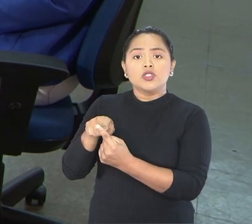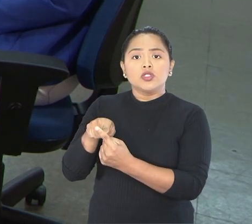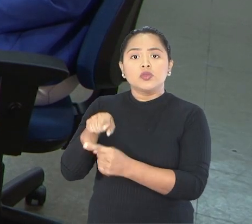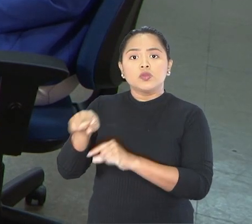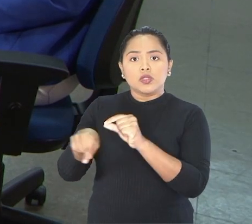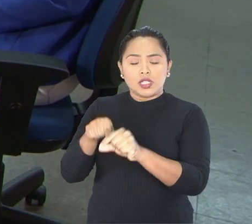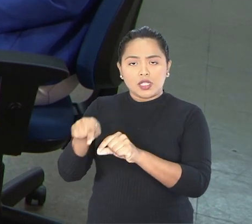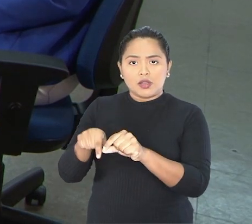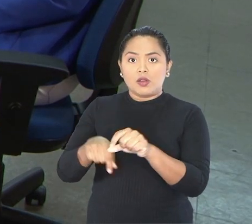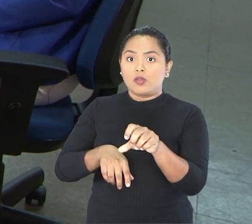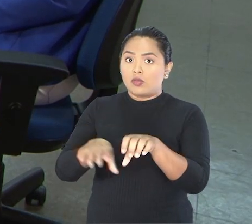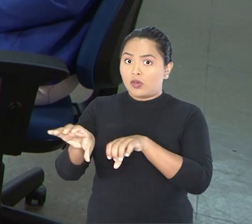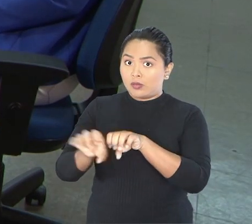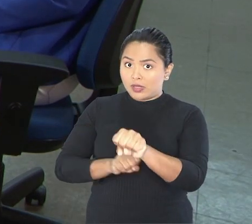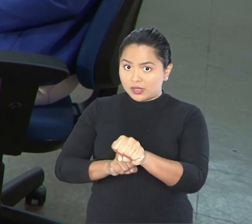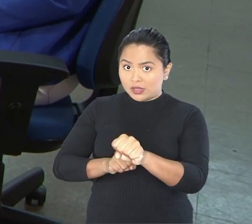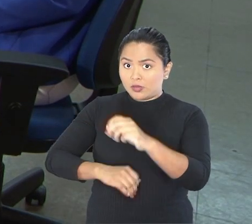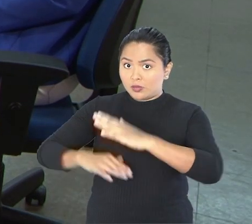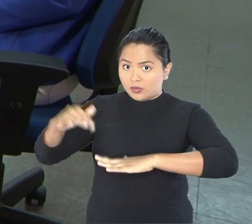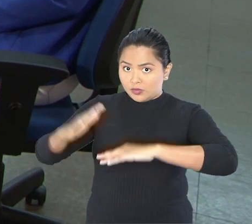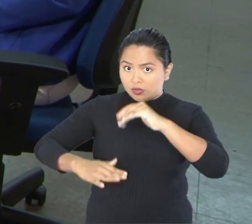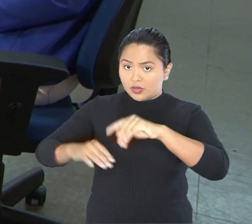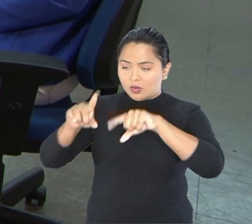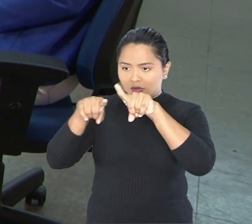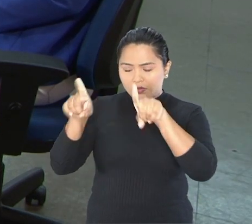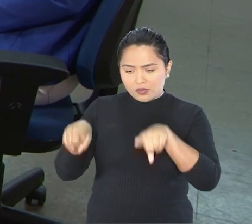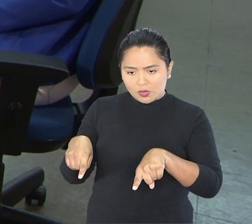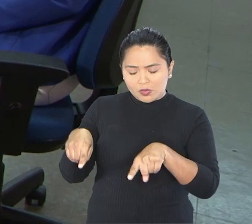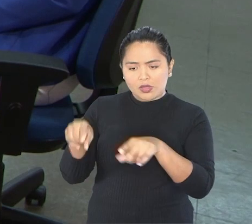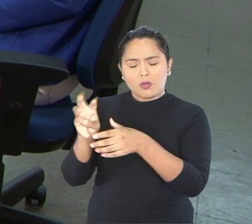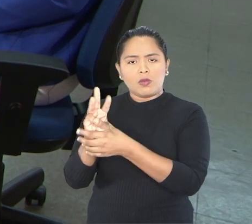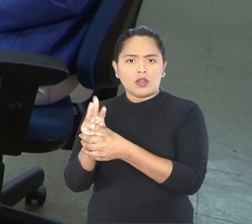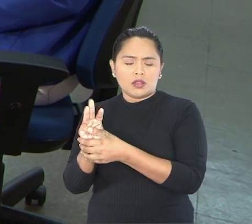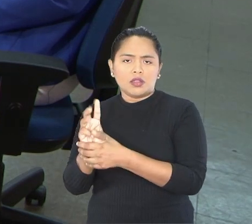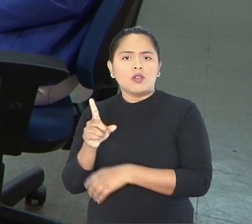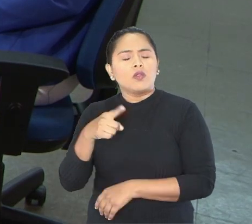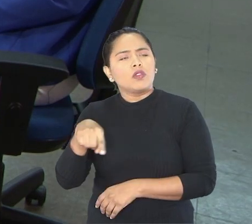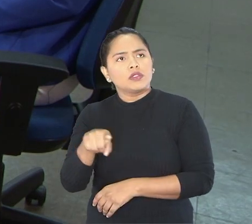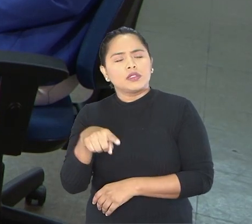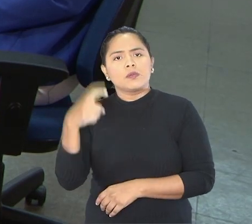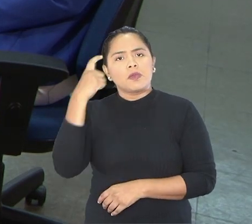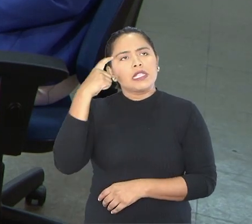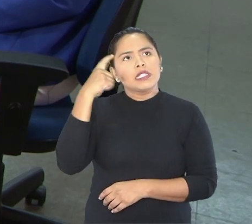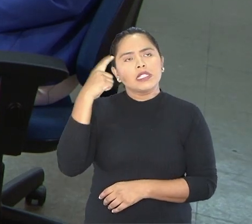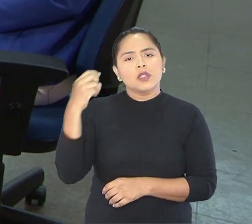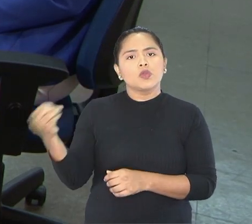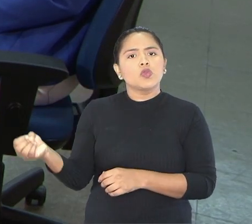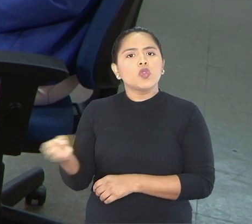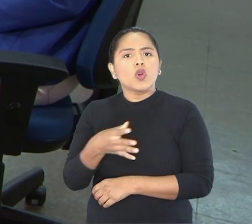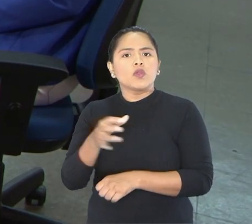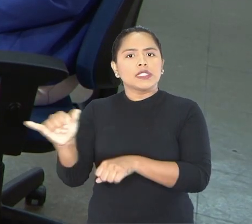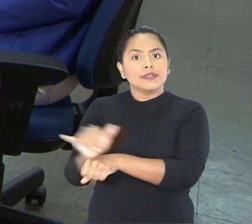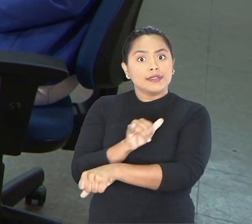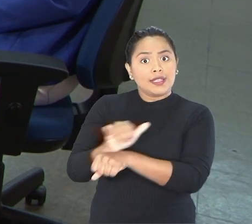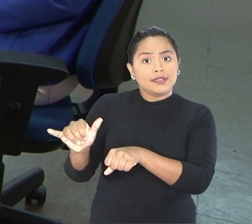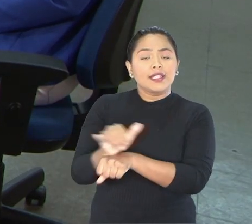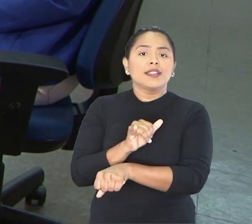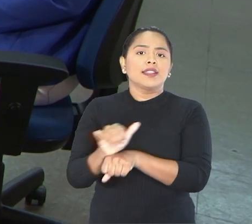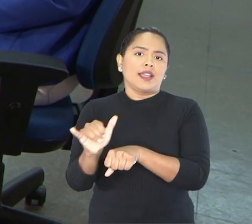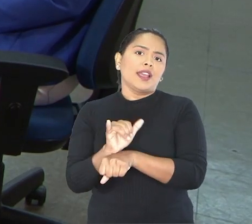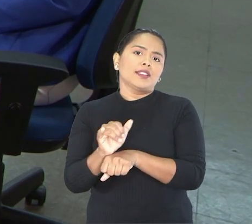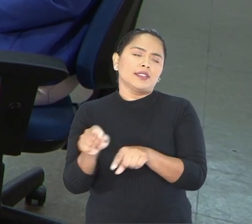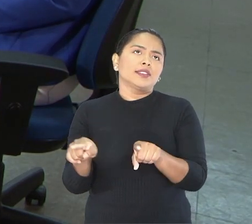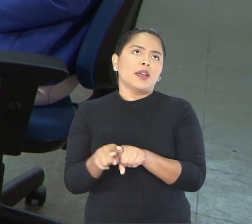o aperfeiçoamento profissional dos servidores da UFRR. Vocês estão pensando em novas estratégias, né, também em novos formatos